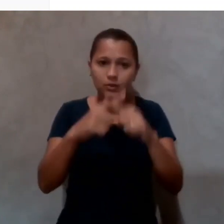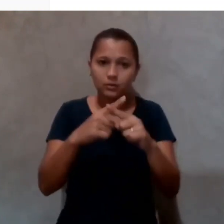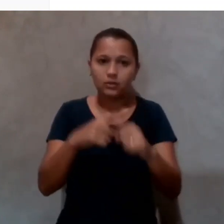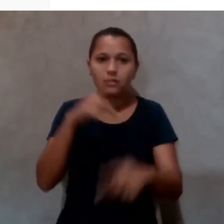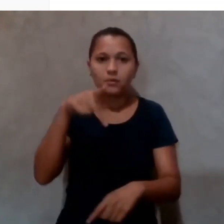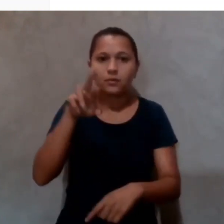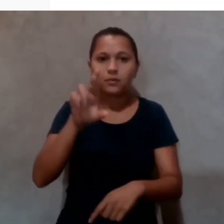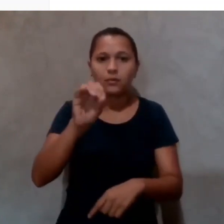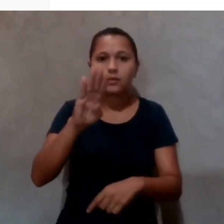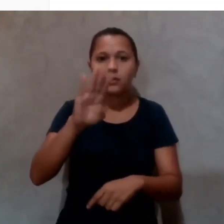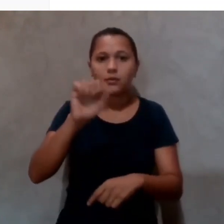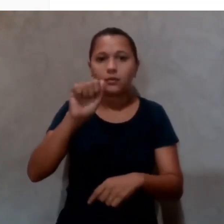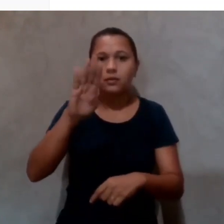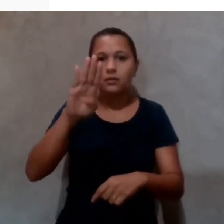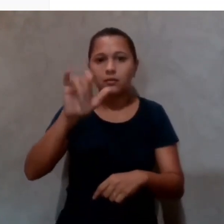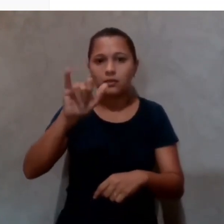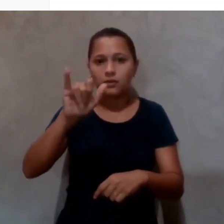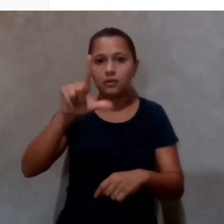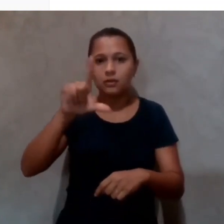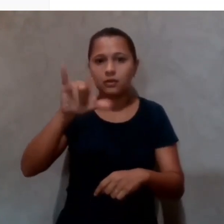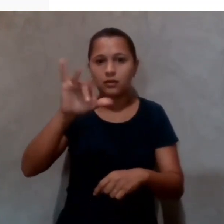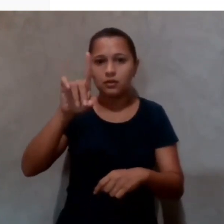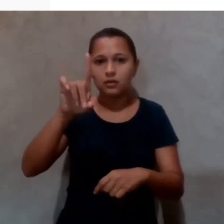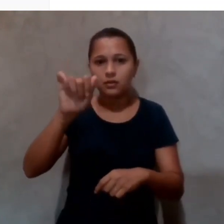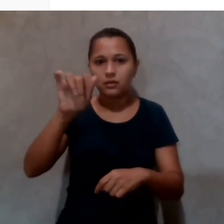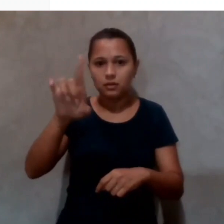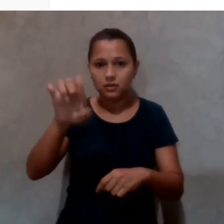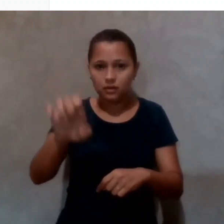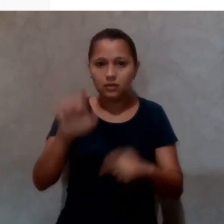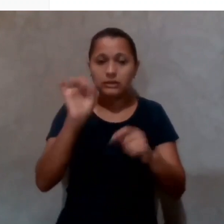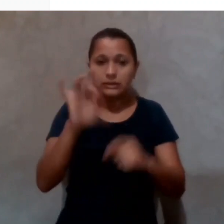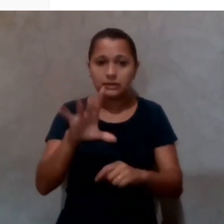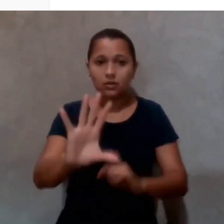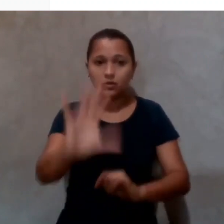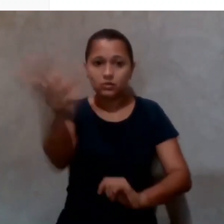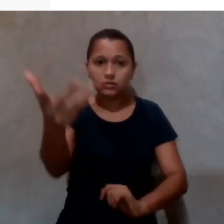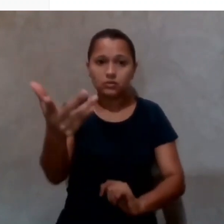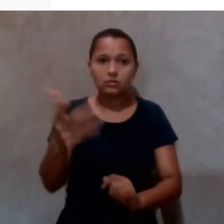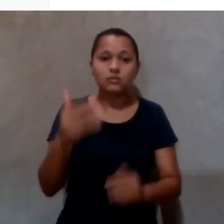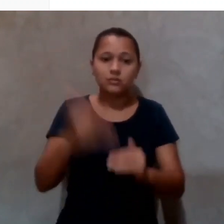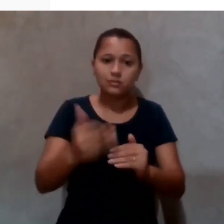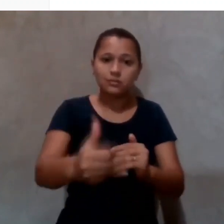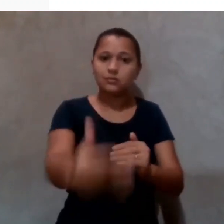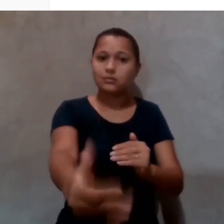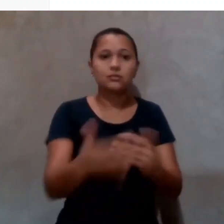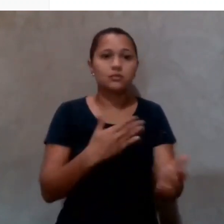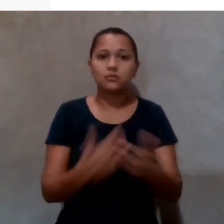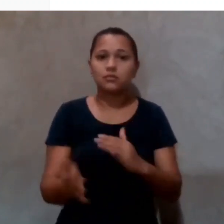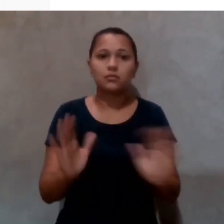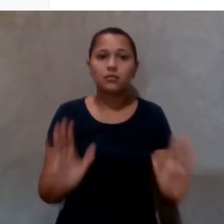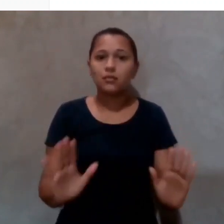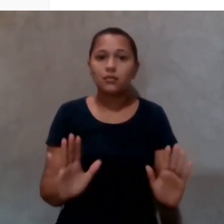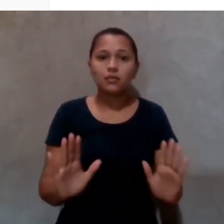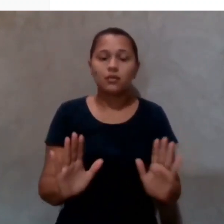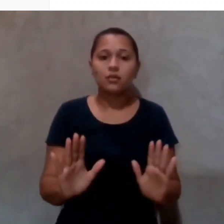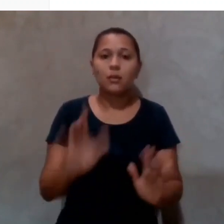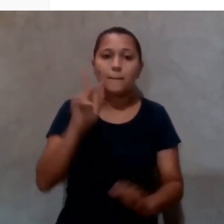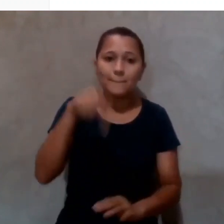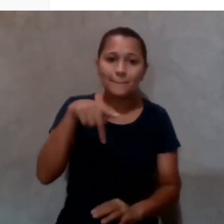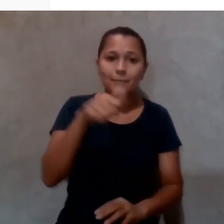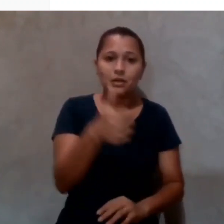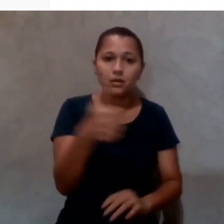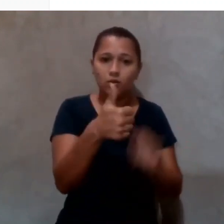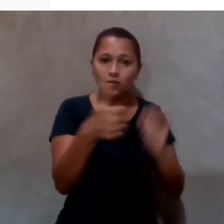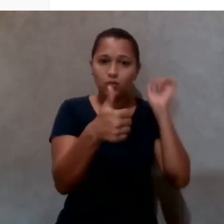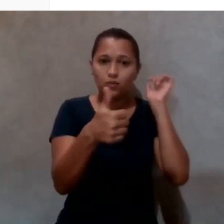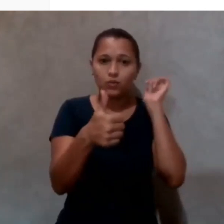possui eventos sucessivos e independentes, onde P1 é a probabilidade do primeiro evento, P2 é a probabilidade do